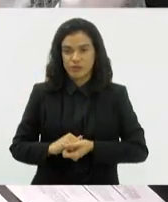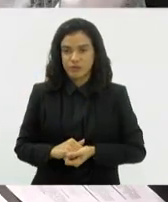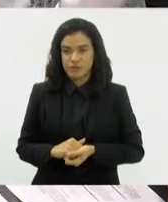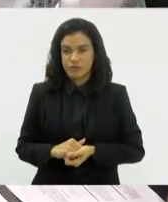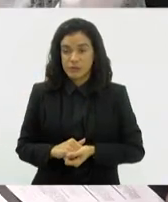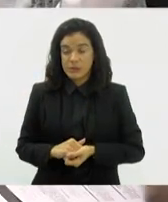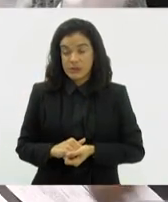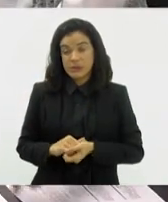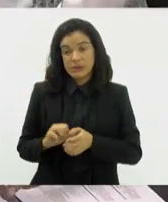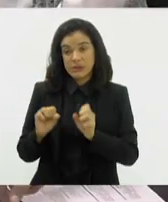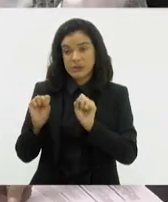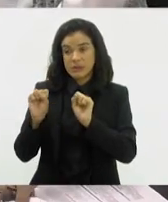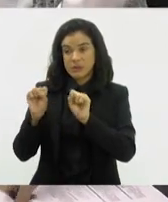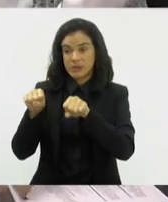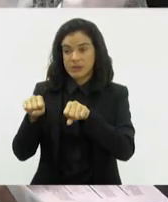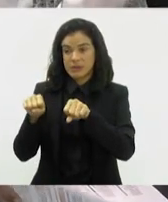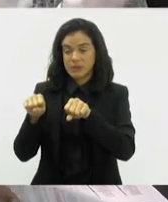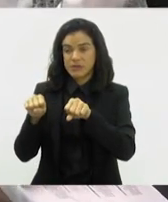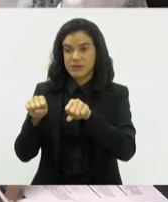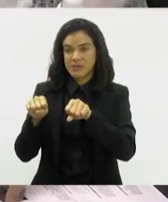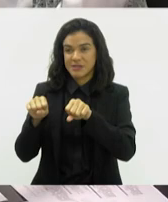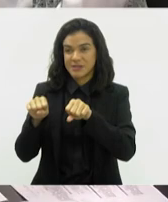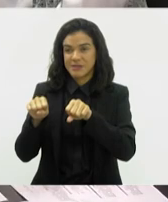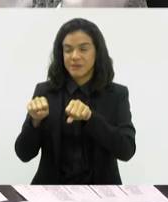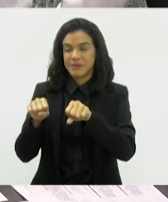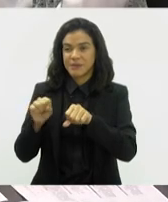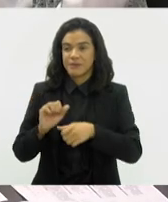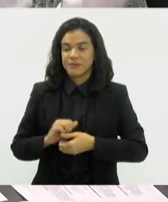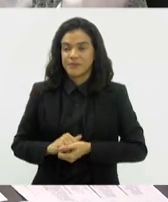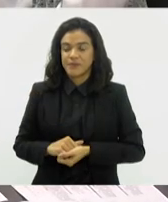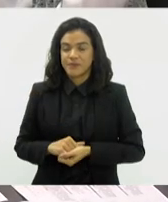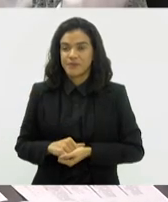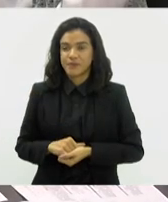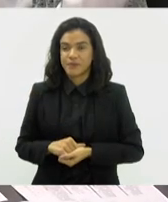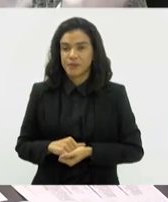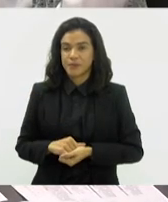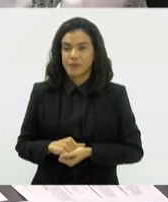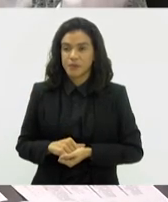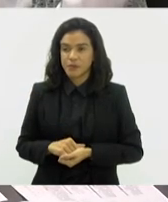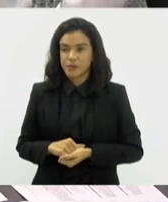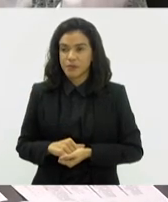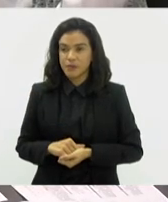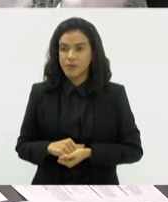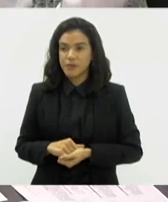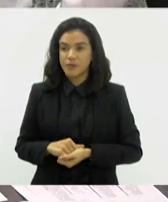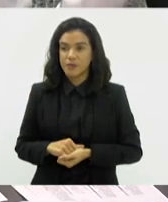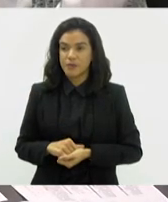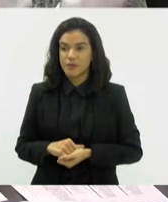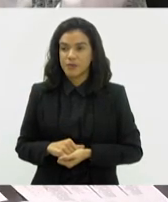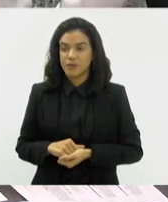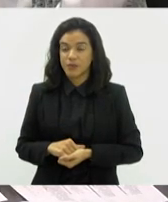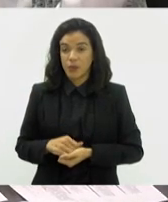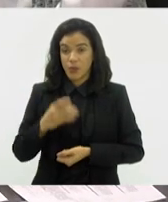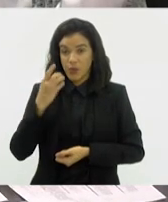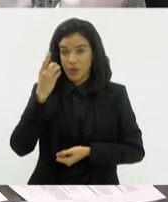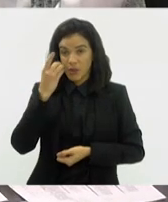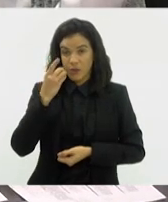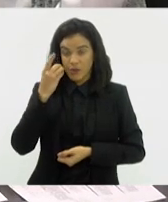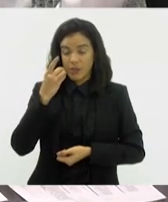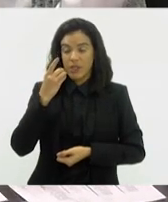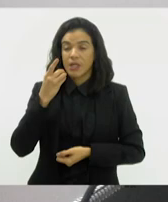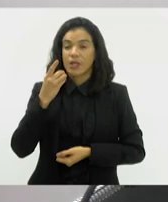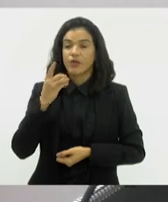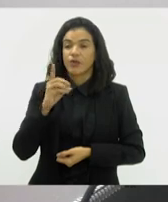Sim, naquela, até adiantando uma outra história. O deputado Vinícius